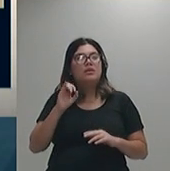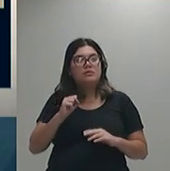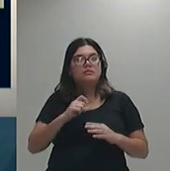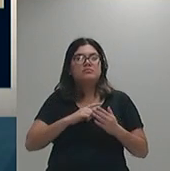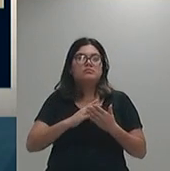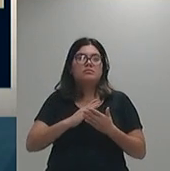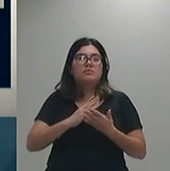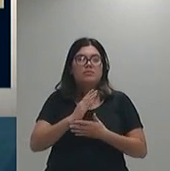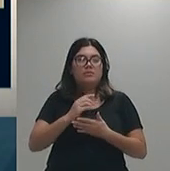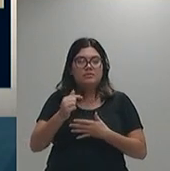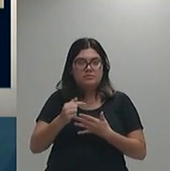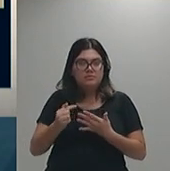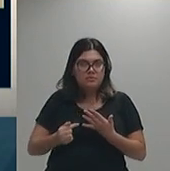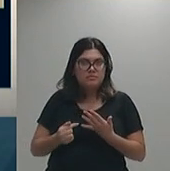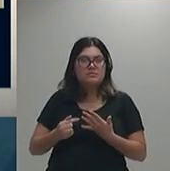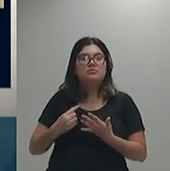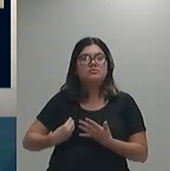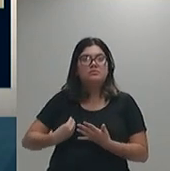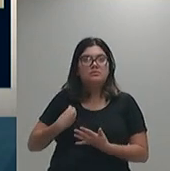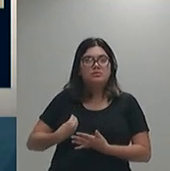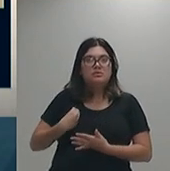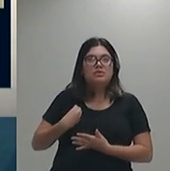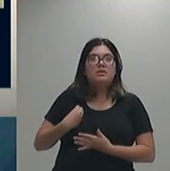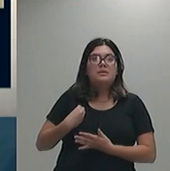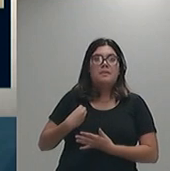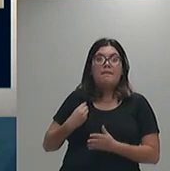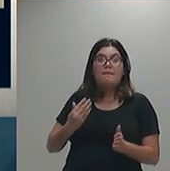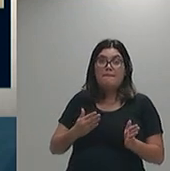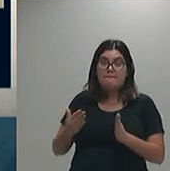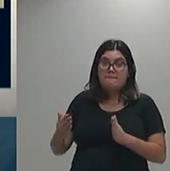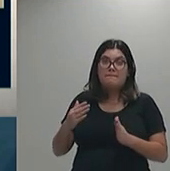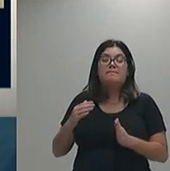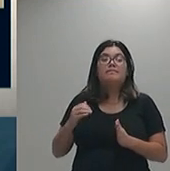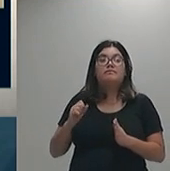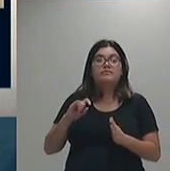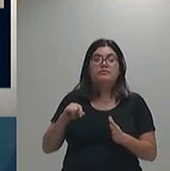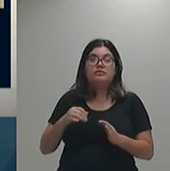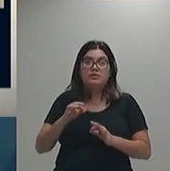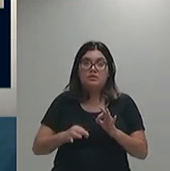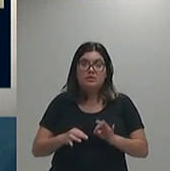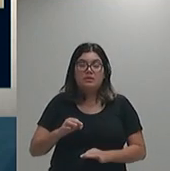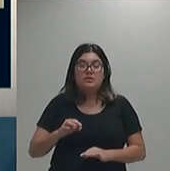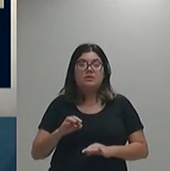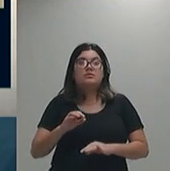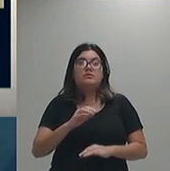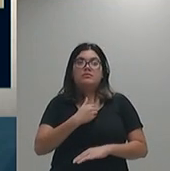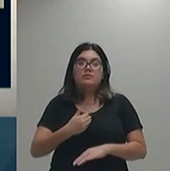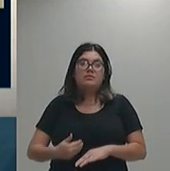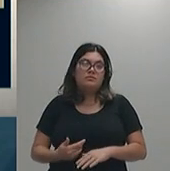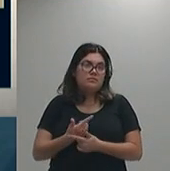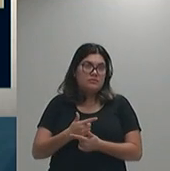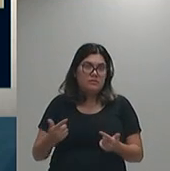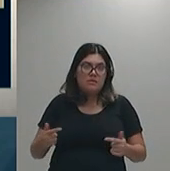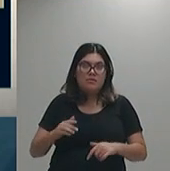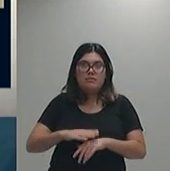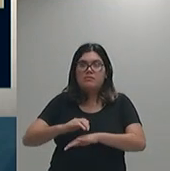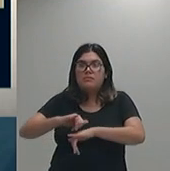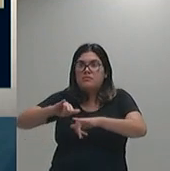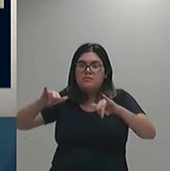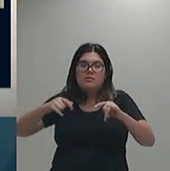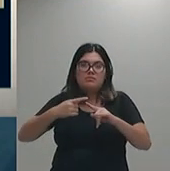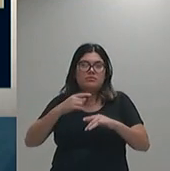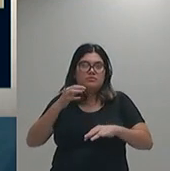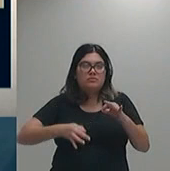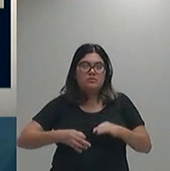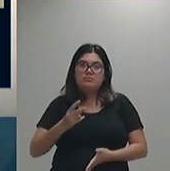excludentes entre si e sem passa no âmbito da jurisdição estatal não teria maiores repercussões já que o juízo competente Seria o mesmo em qualquer